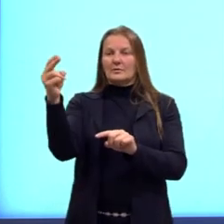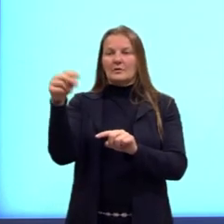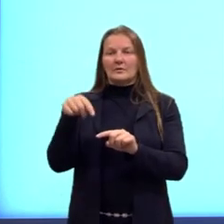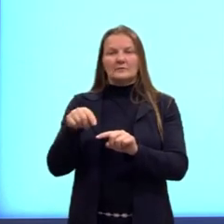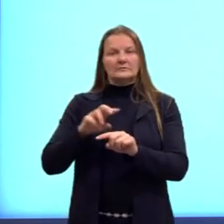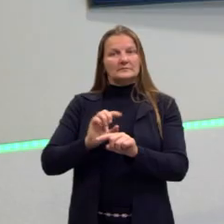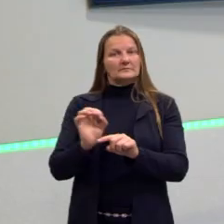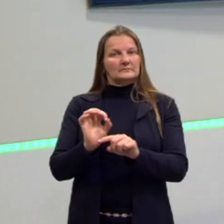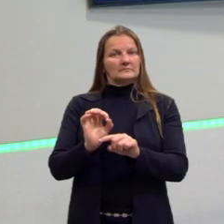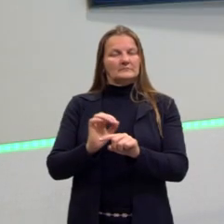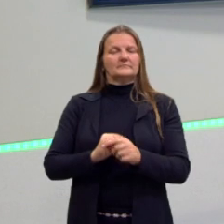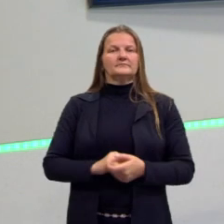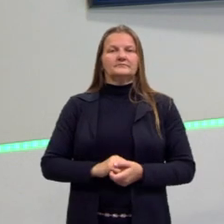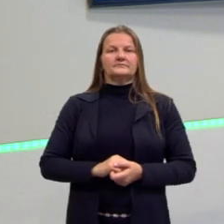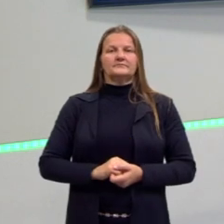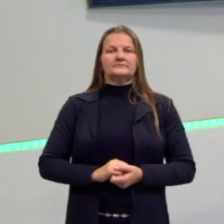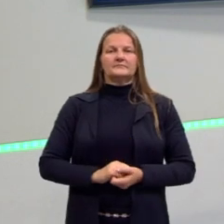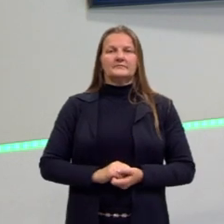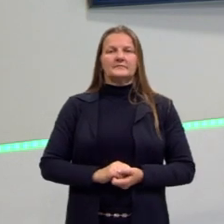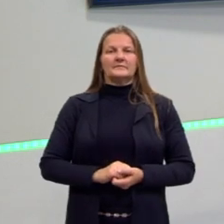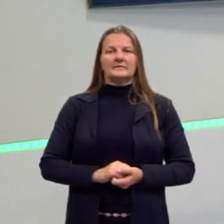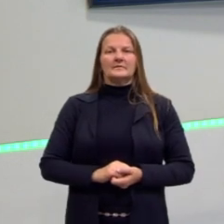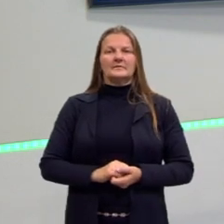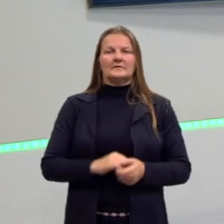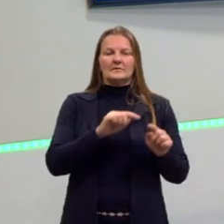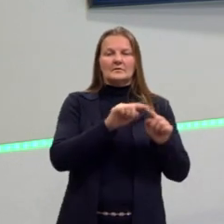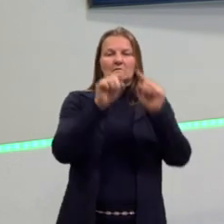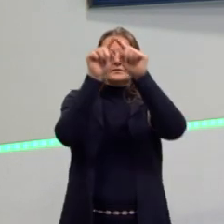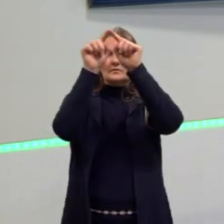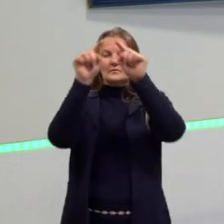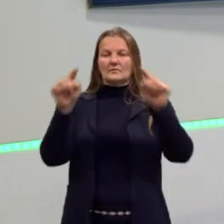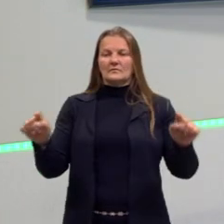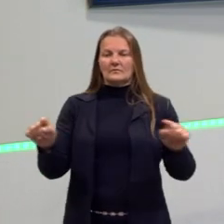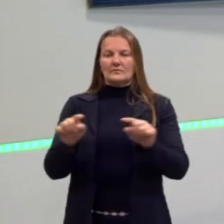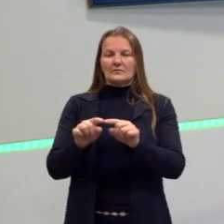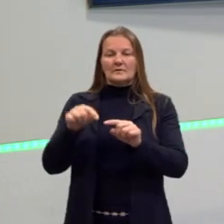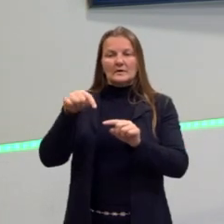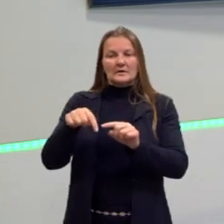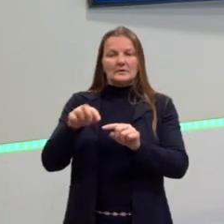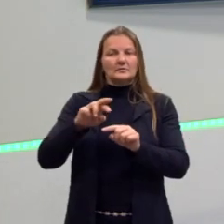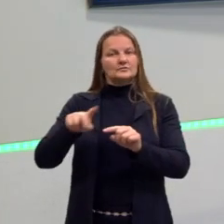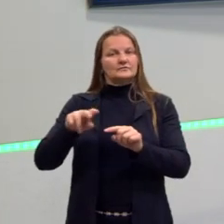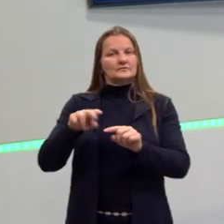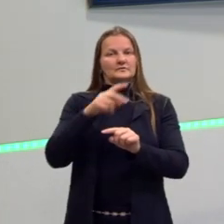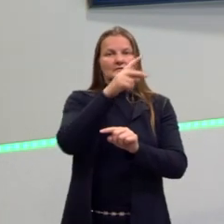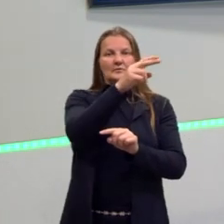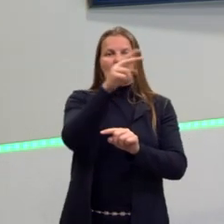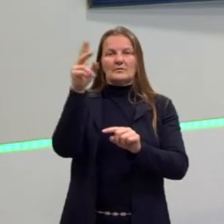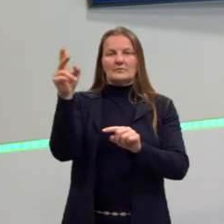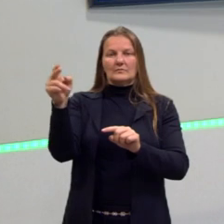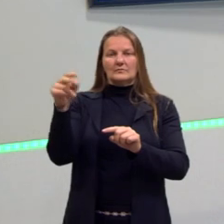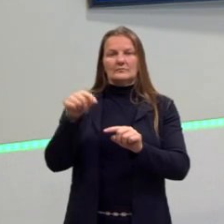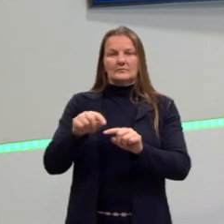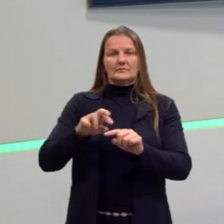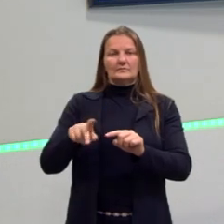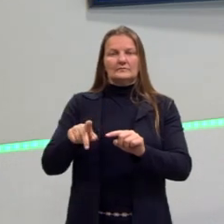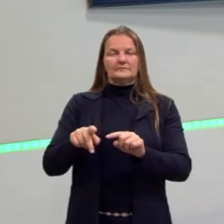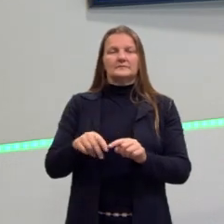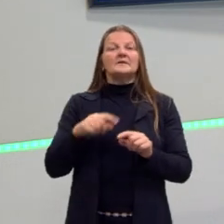lados com a mesma medida o terceiro lado então tem medida diferente né por consequência nós temos também